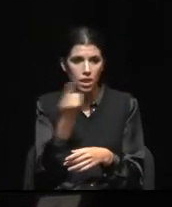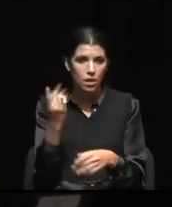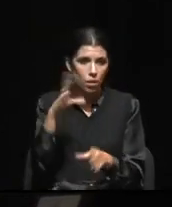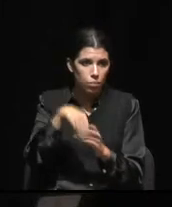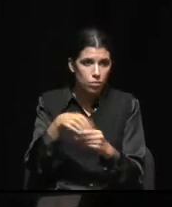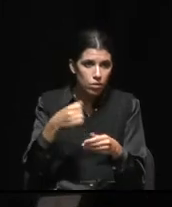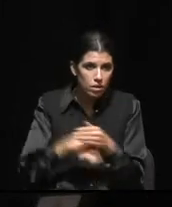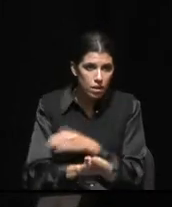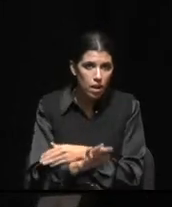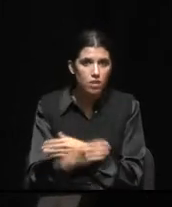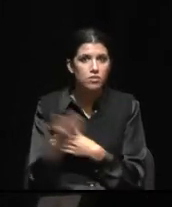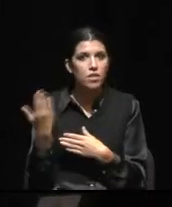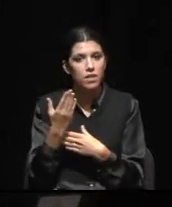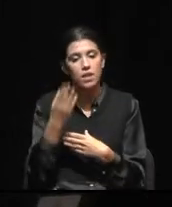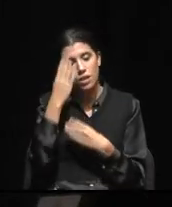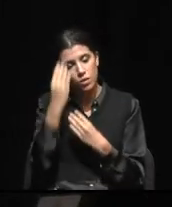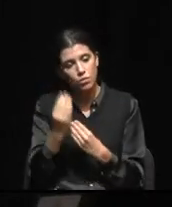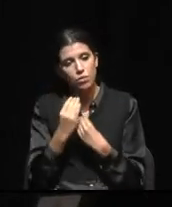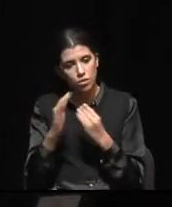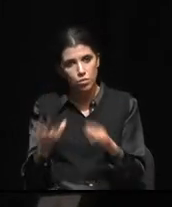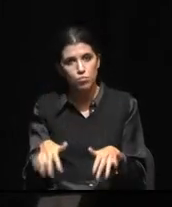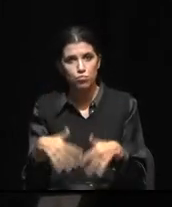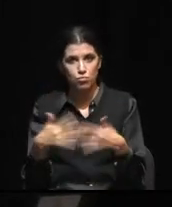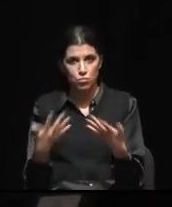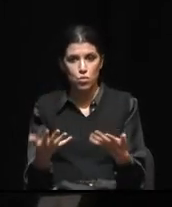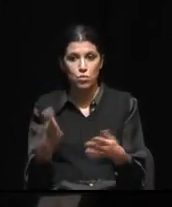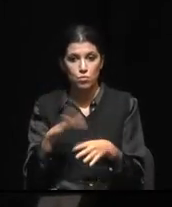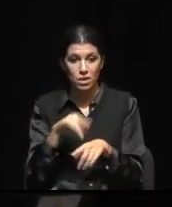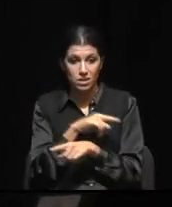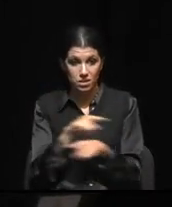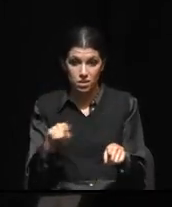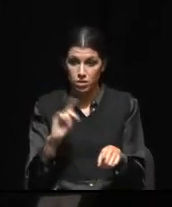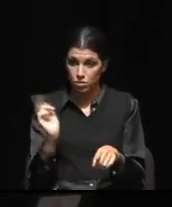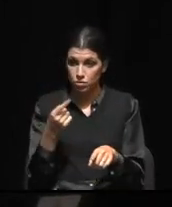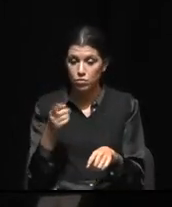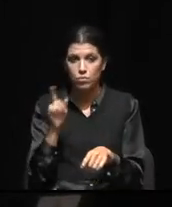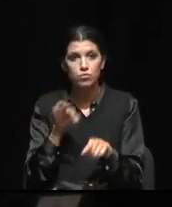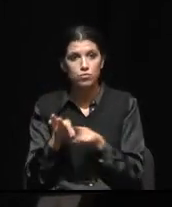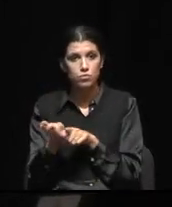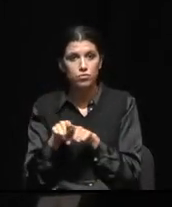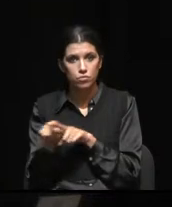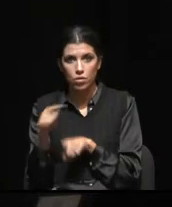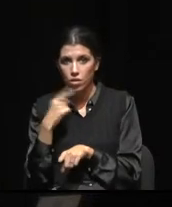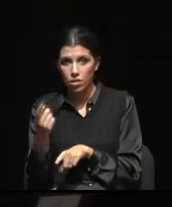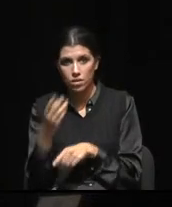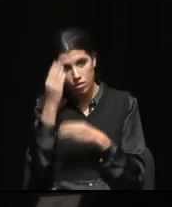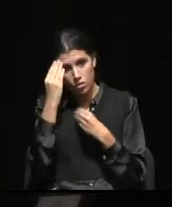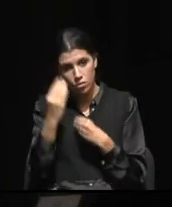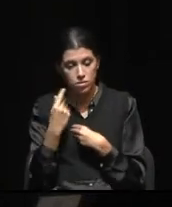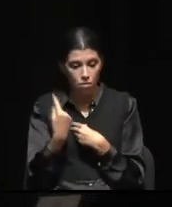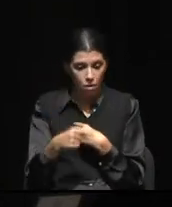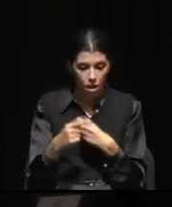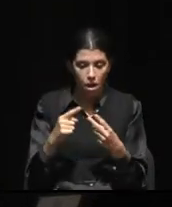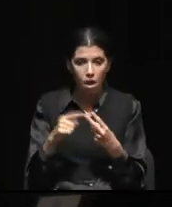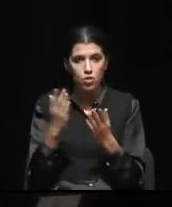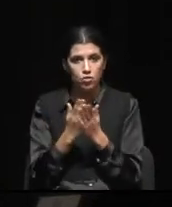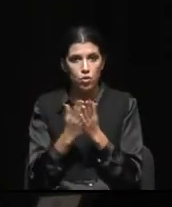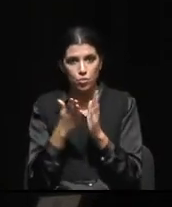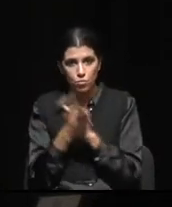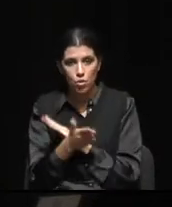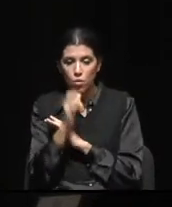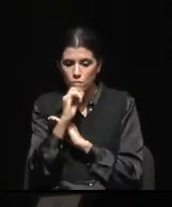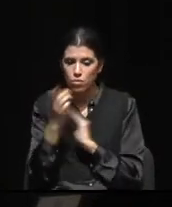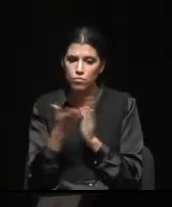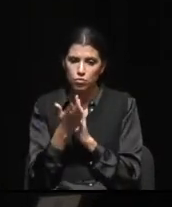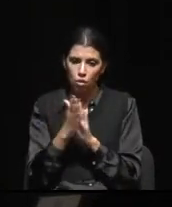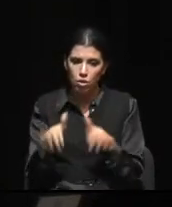nós nasce tem direito à educação É por isso é que todos nós que a vossa excelência também disse temos educação temos escolaridade e podemos